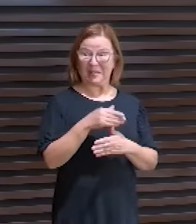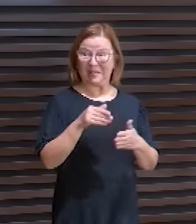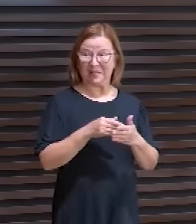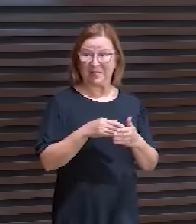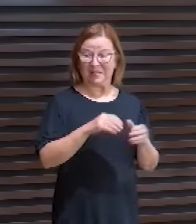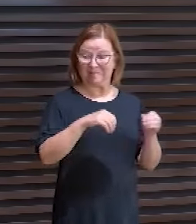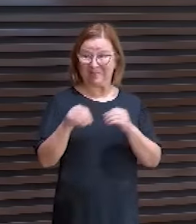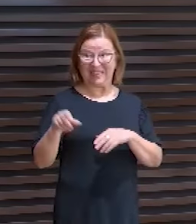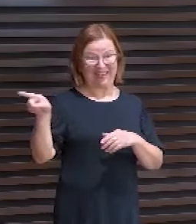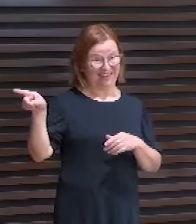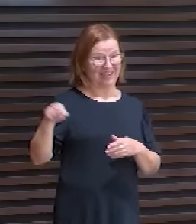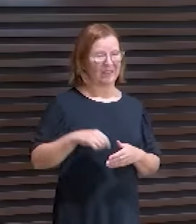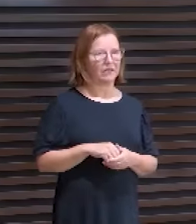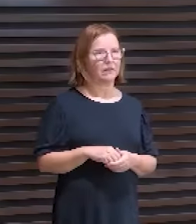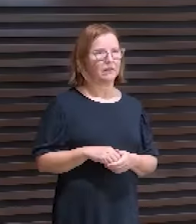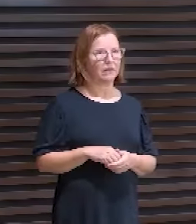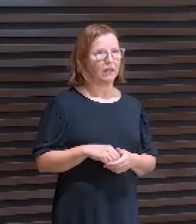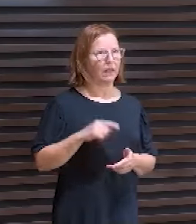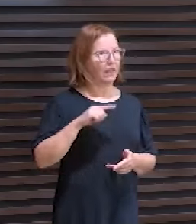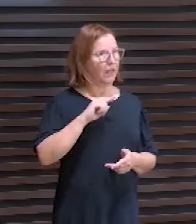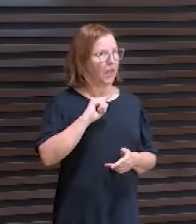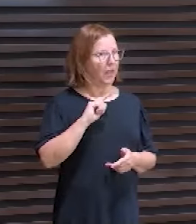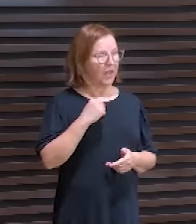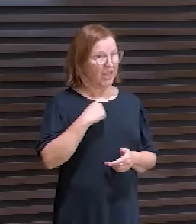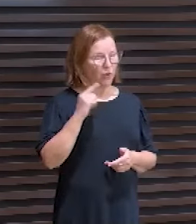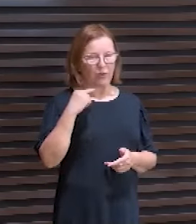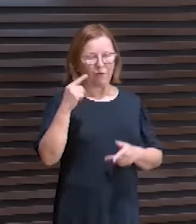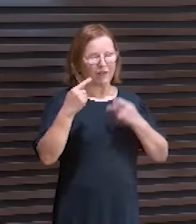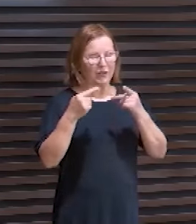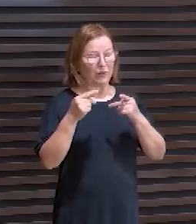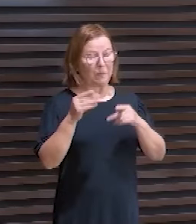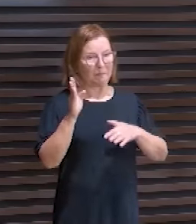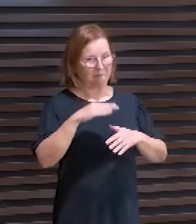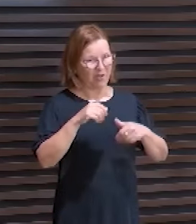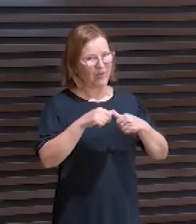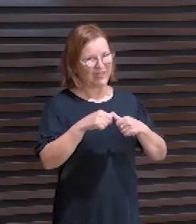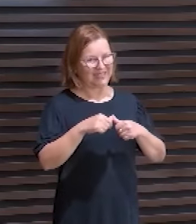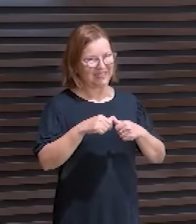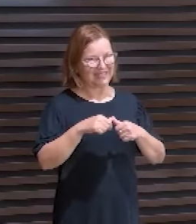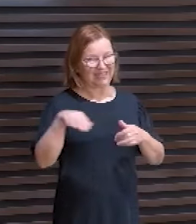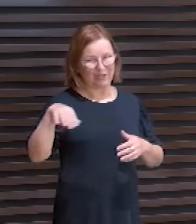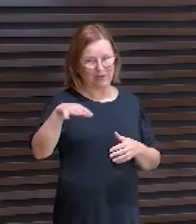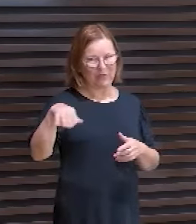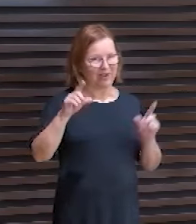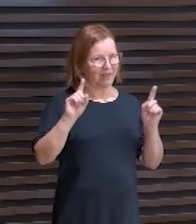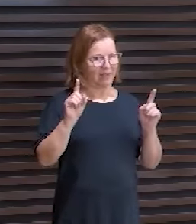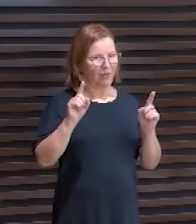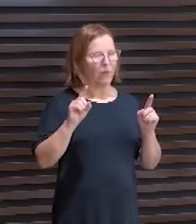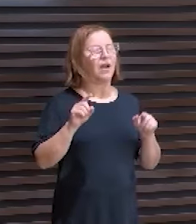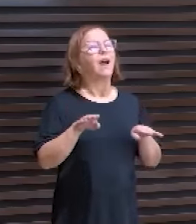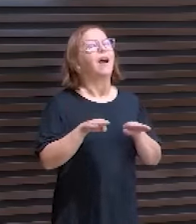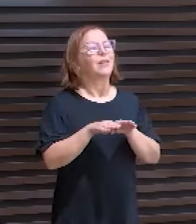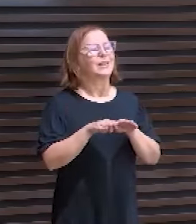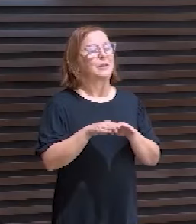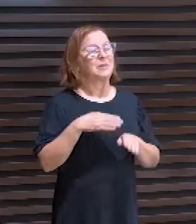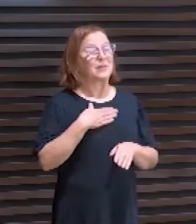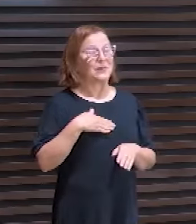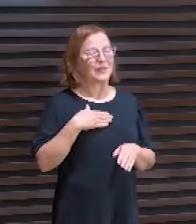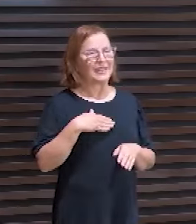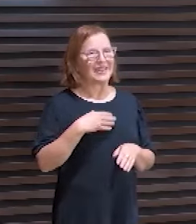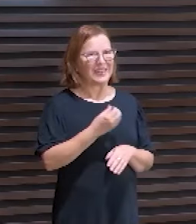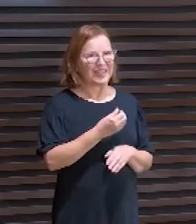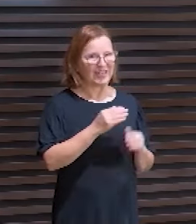lá tô falando mal da Gleba não gente é eu também gostaria de morar lá não tem problema só que